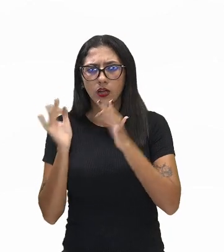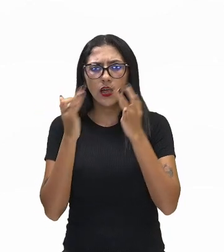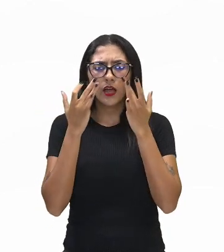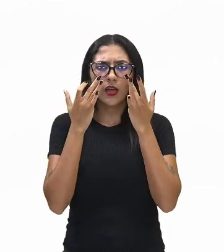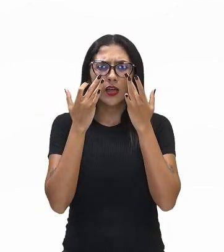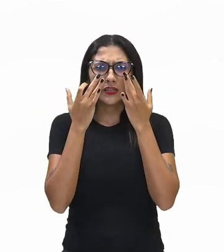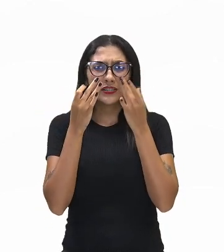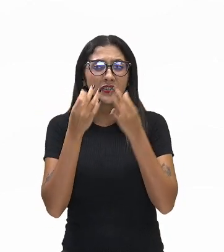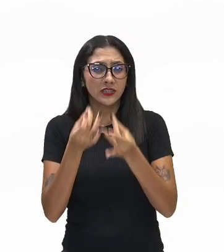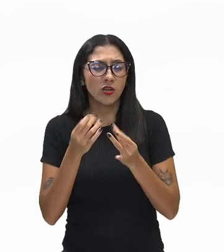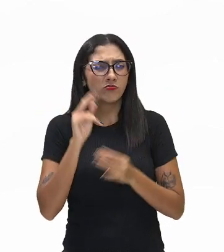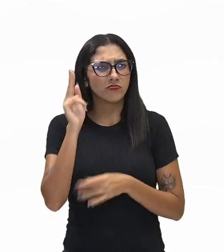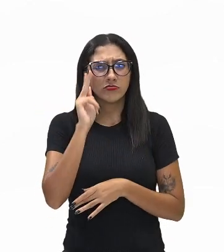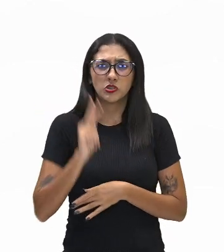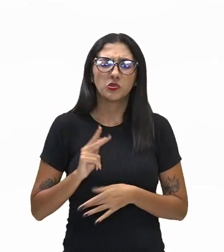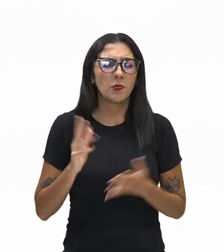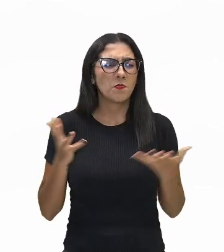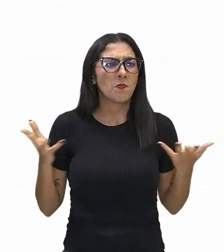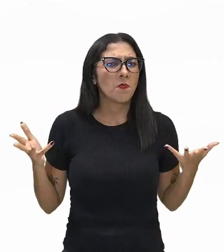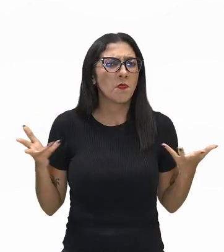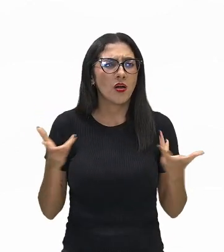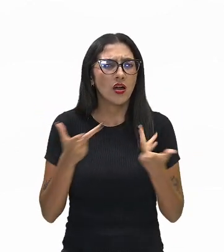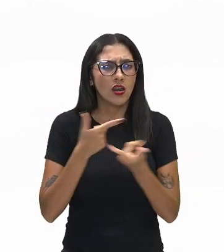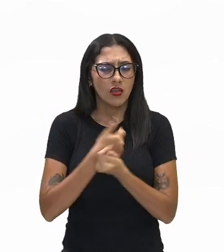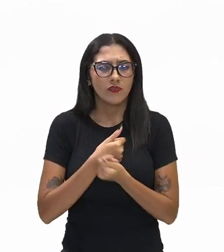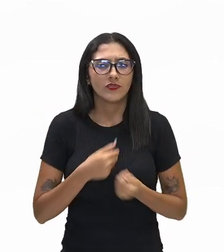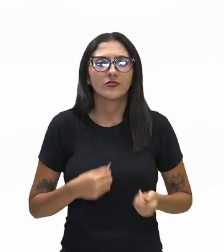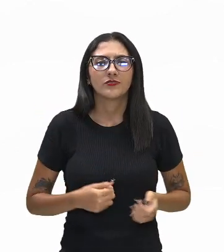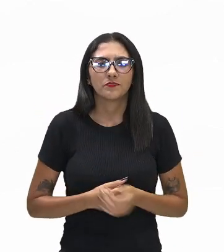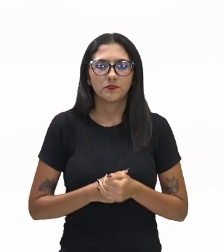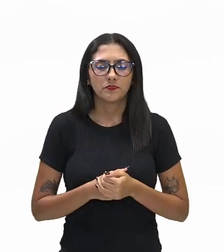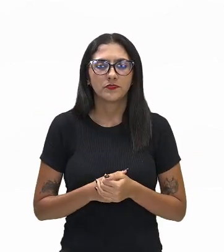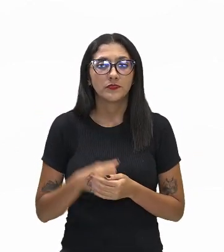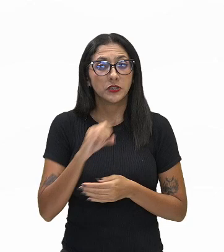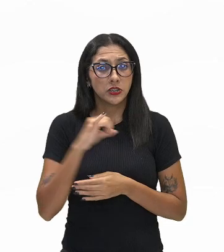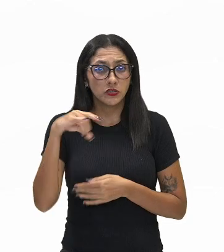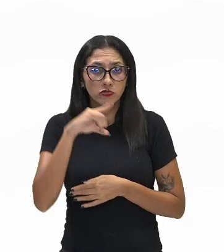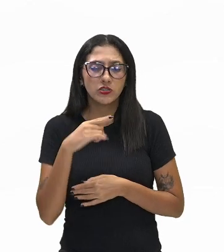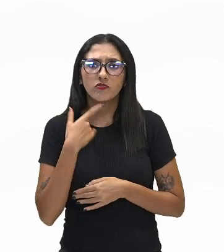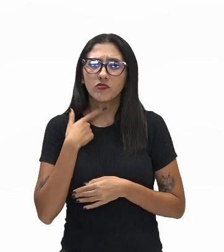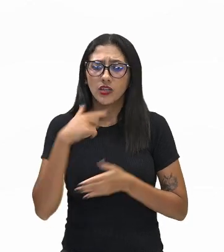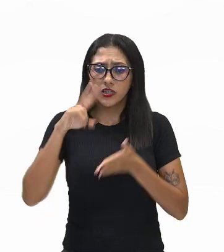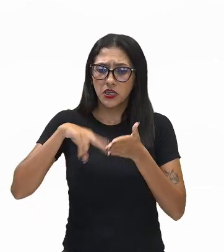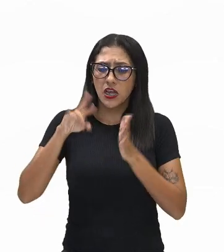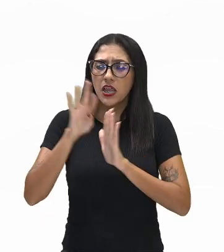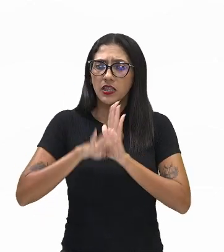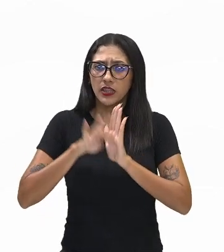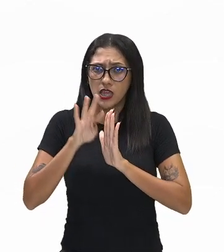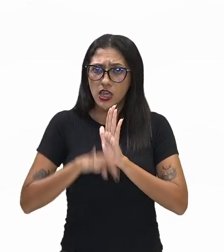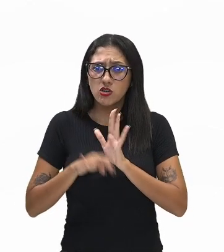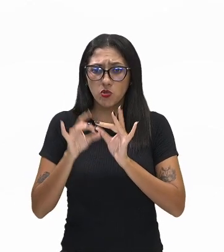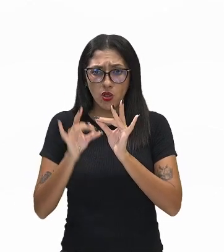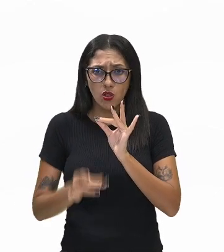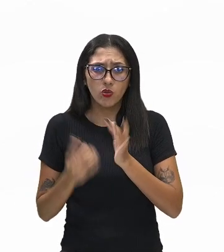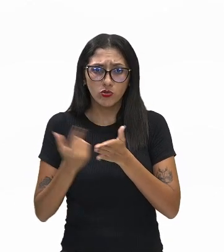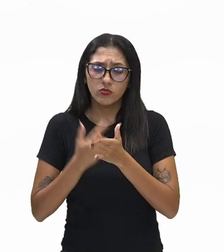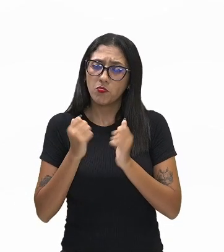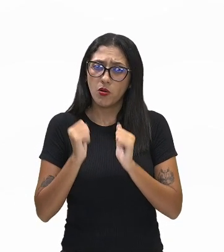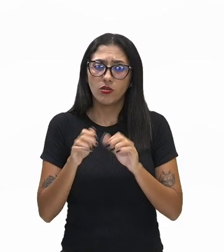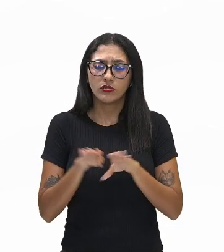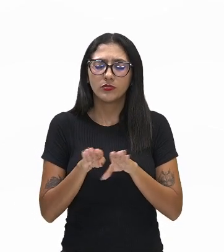história maravilhosa, e quem quiser pode ler o livro na íntegra. Então vamos lá, Vidas Secas, de Graciliano Ramos,